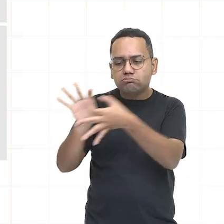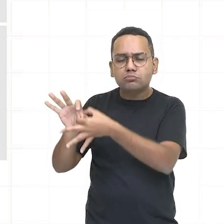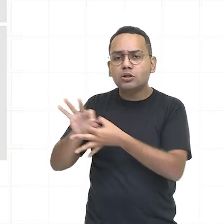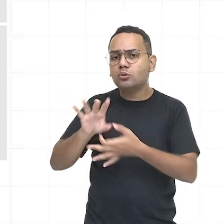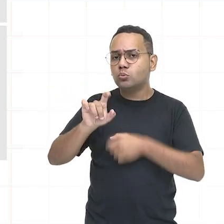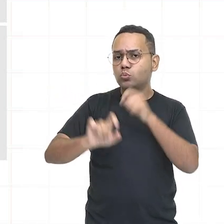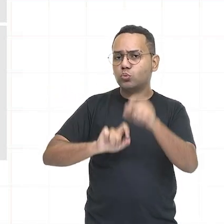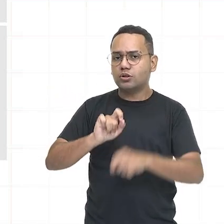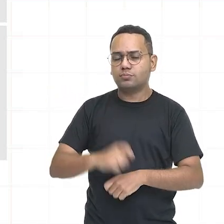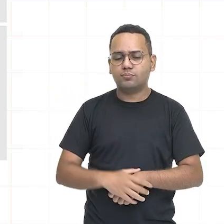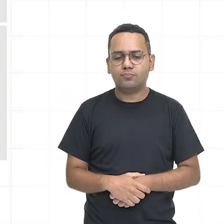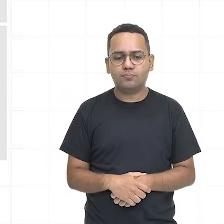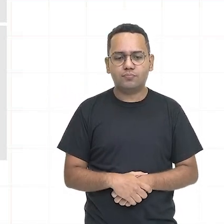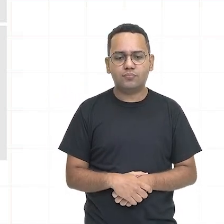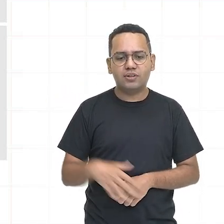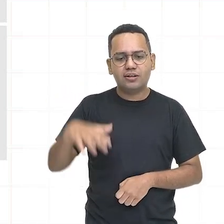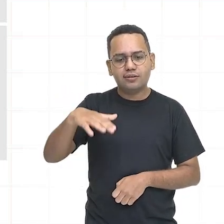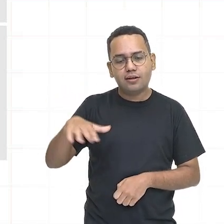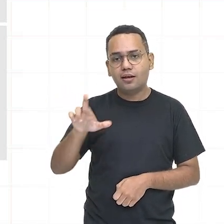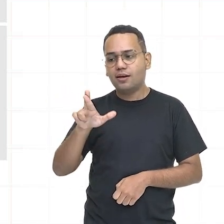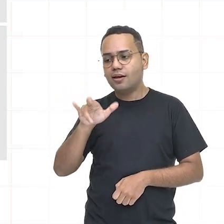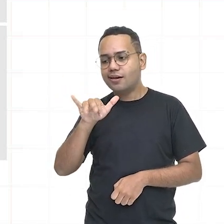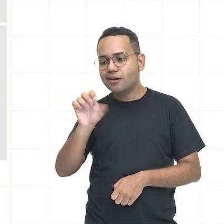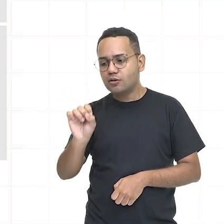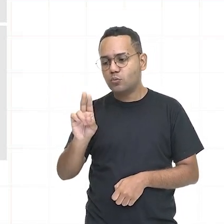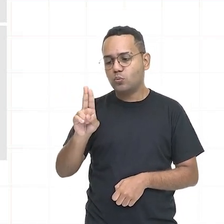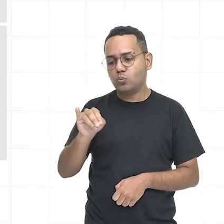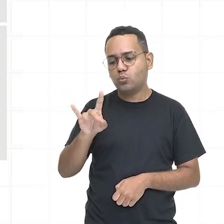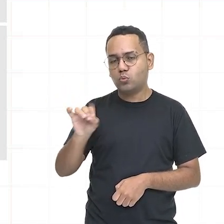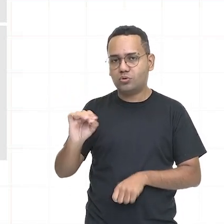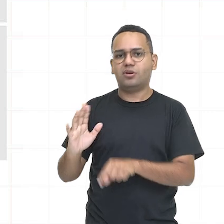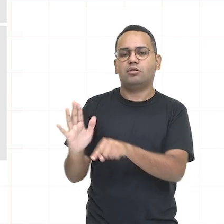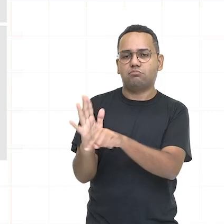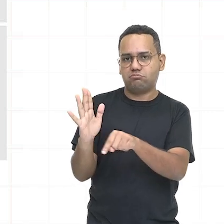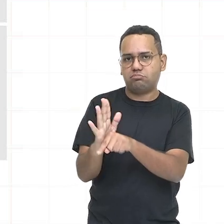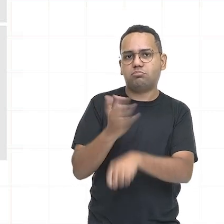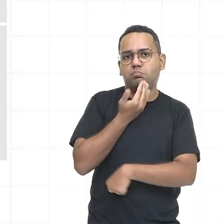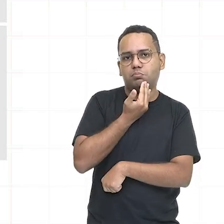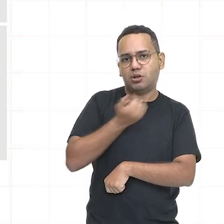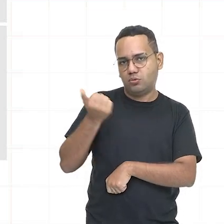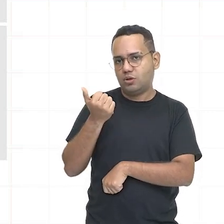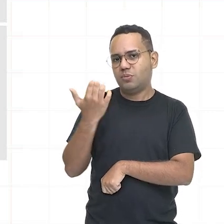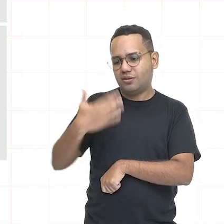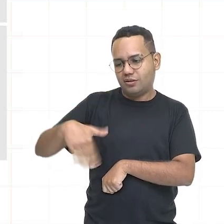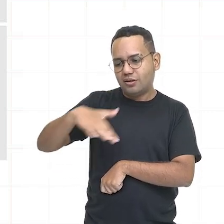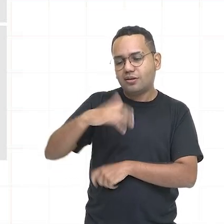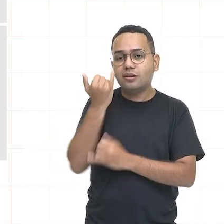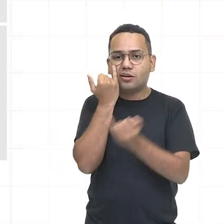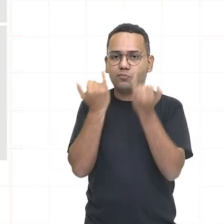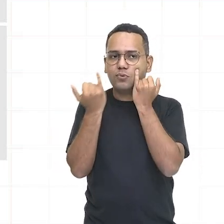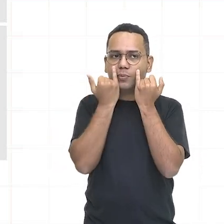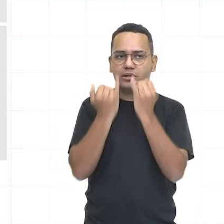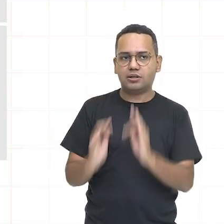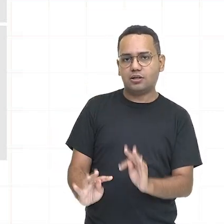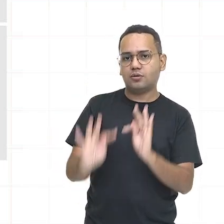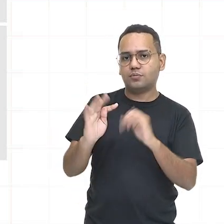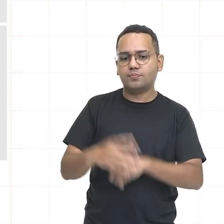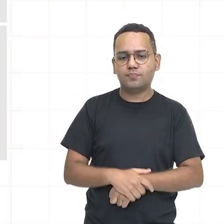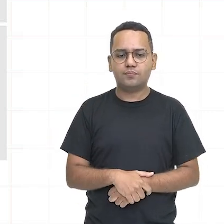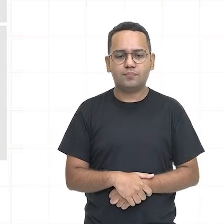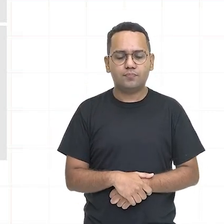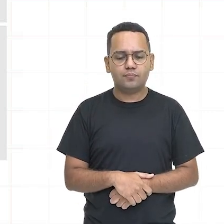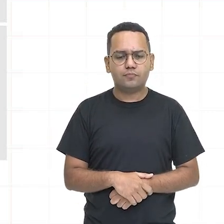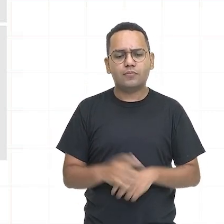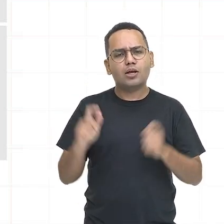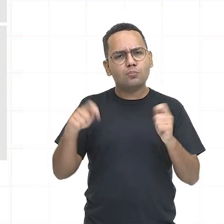as várias universidades ali do Reino Unido, então isso também acaba ajudando nessa tecnologia de informação, cria aí uma fonte de